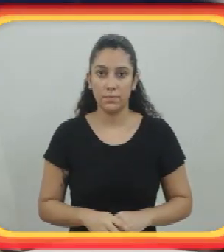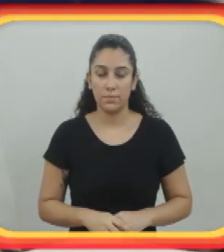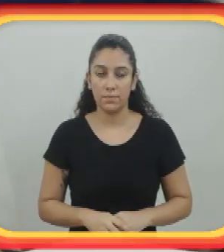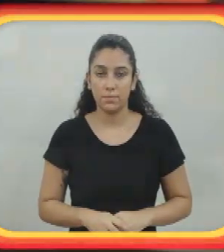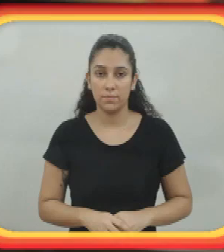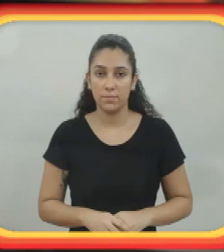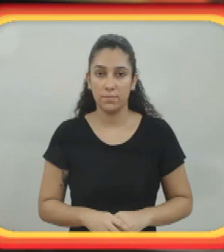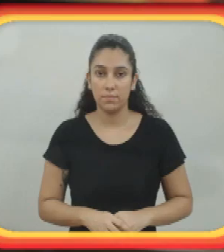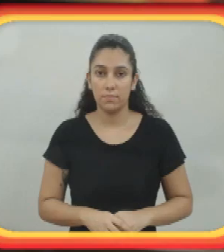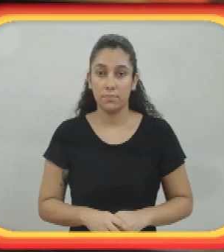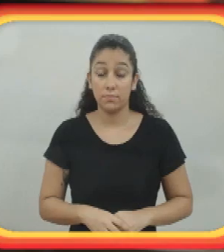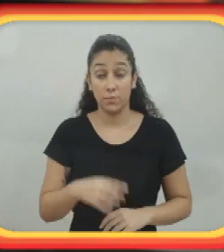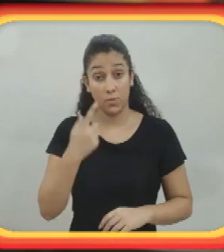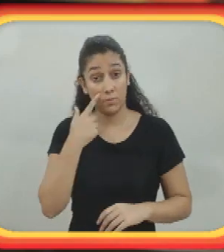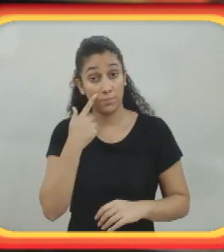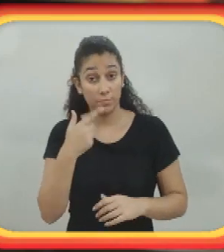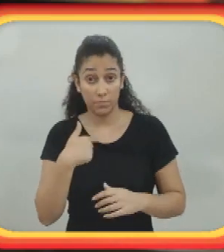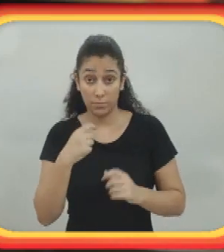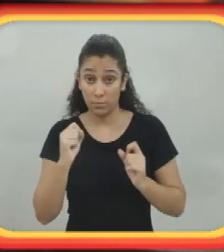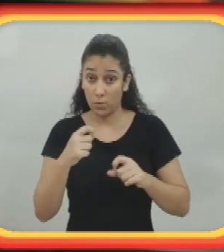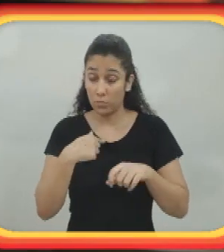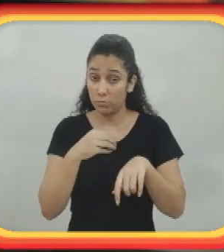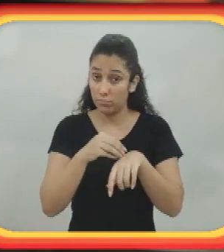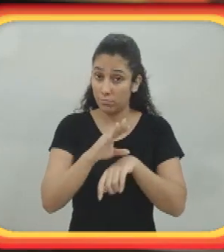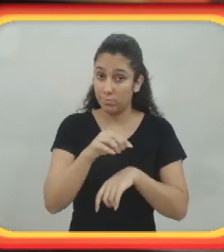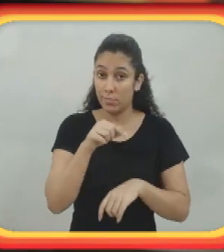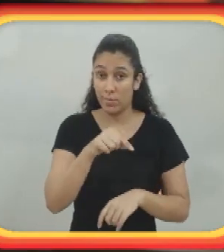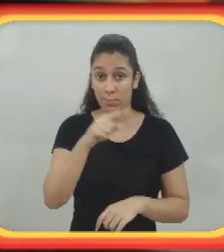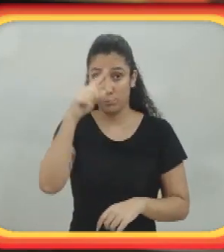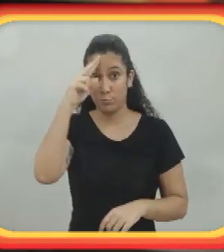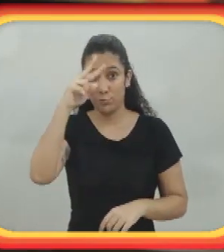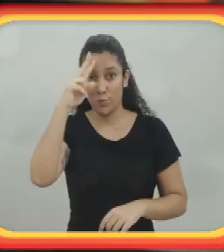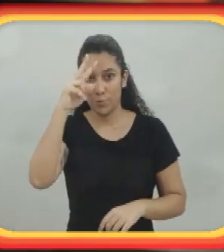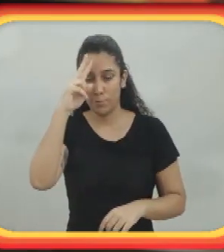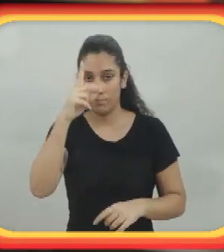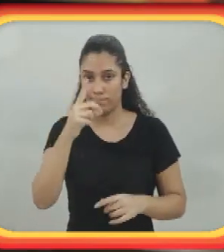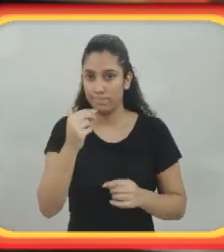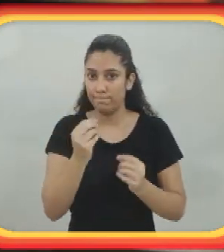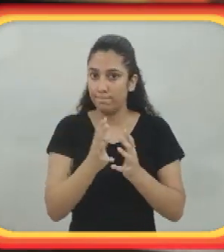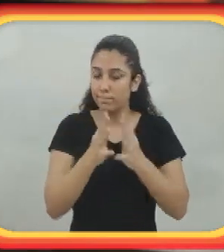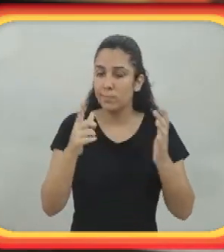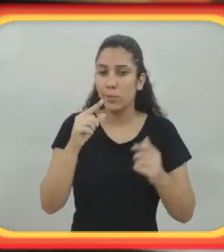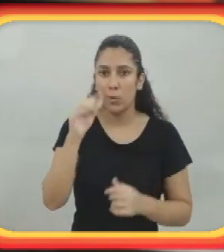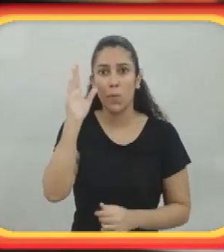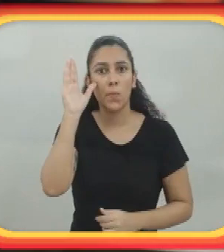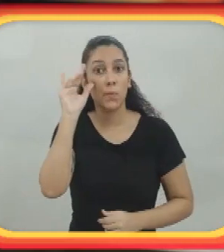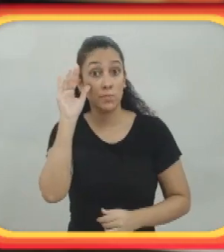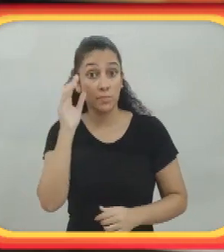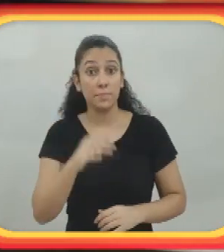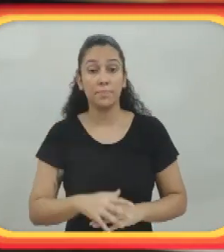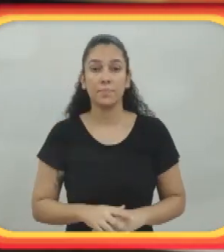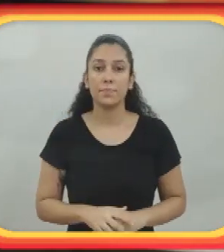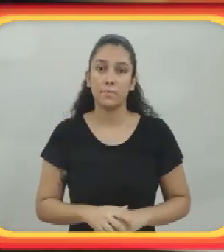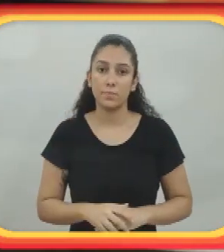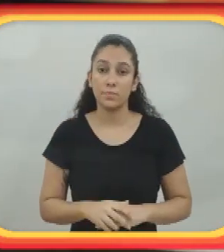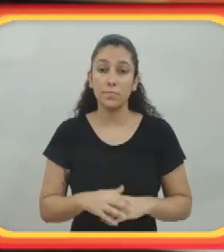lírico? Olha, eu posso dizer que essa é uma história bastante